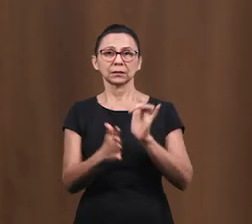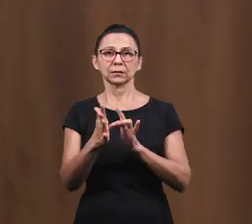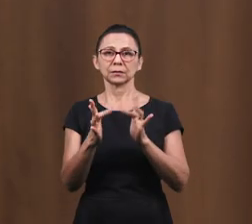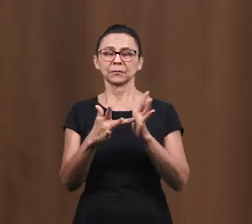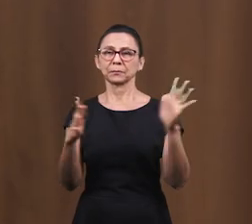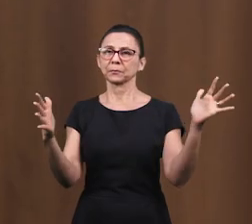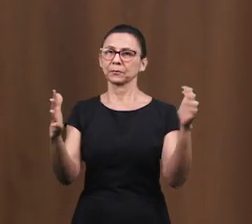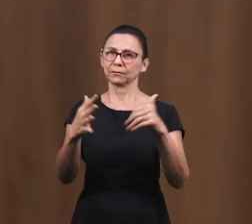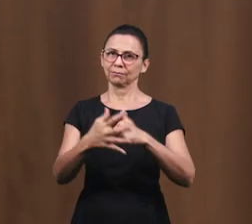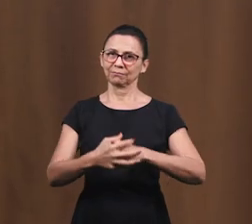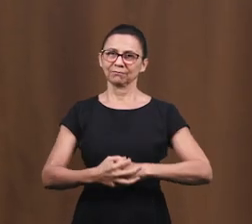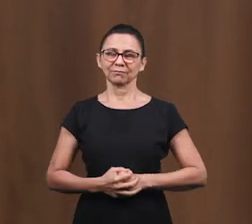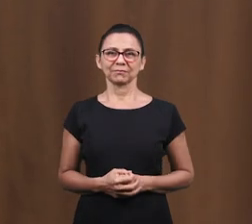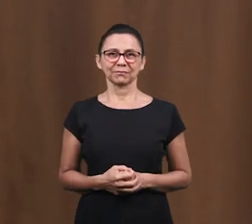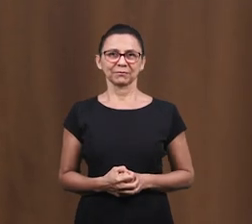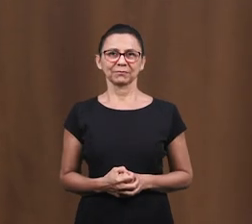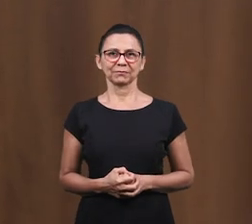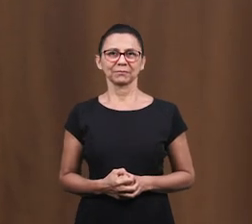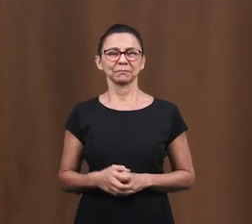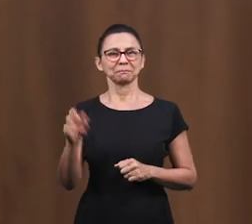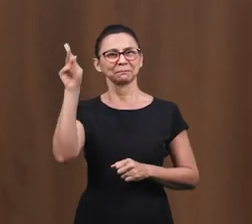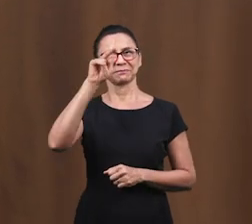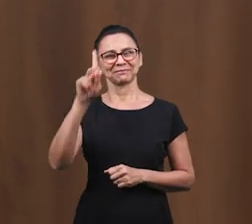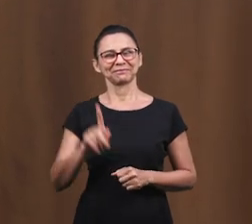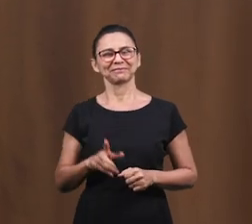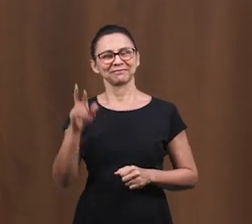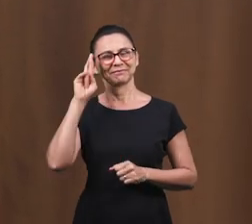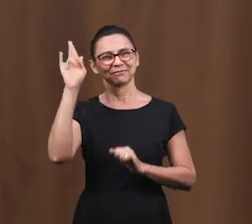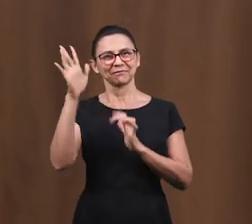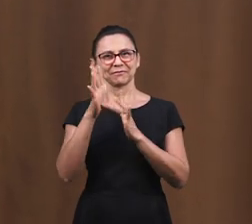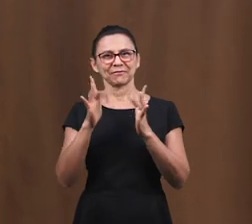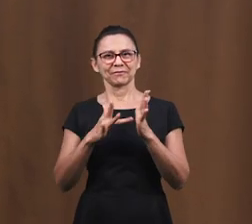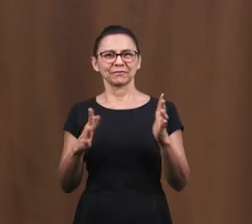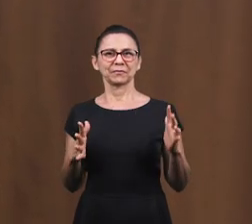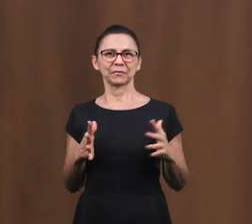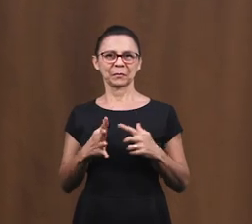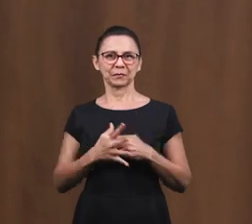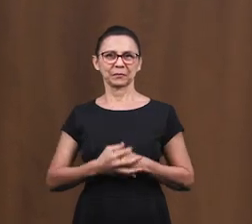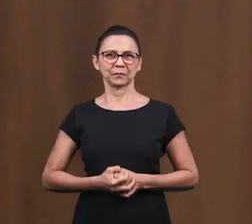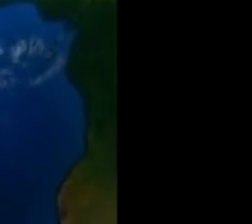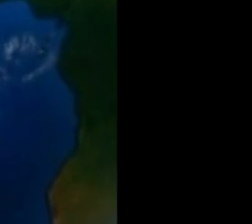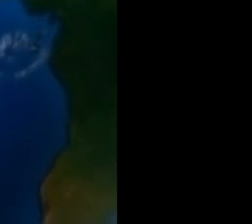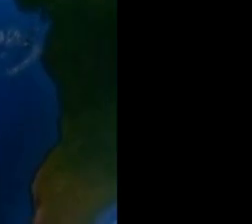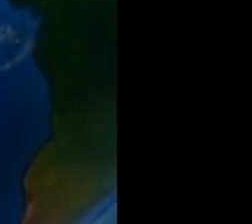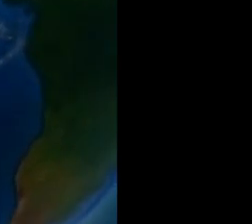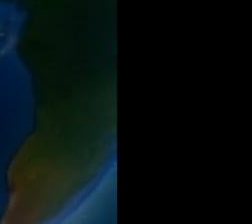sangue em nome de Jesus. Amém. A paz do Senhor Jesus.